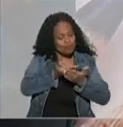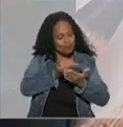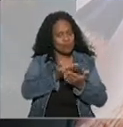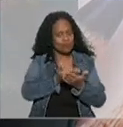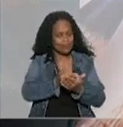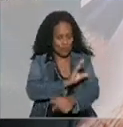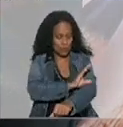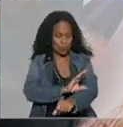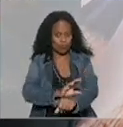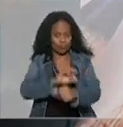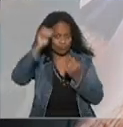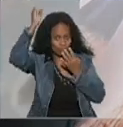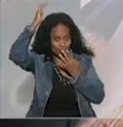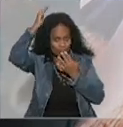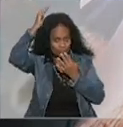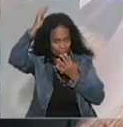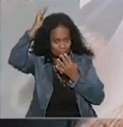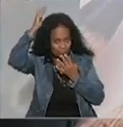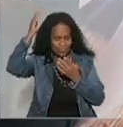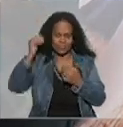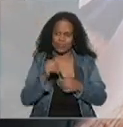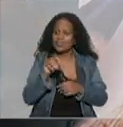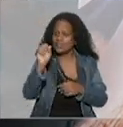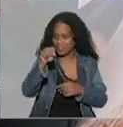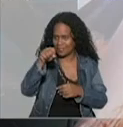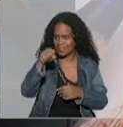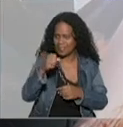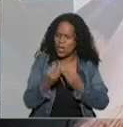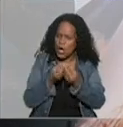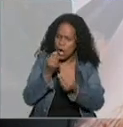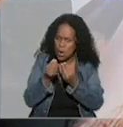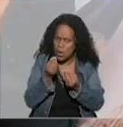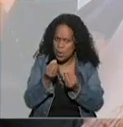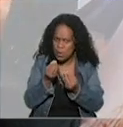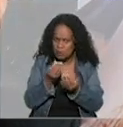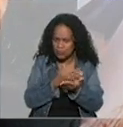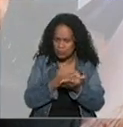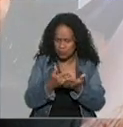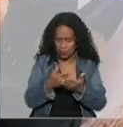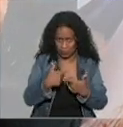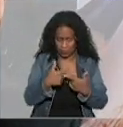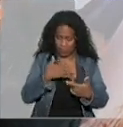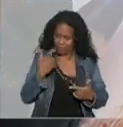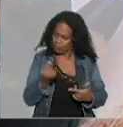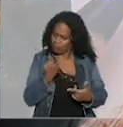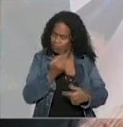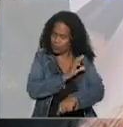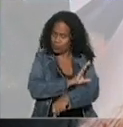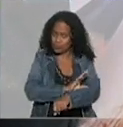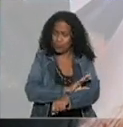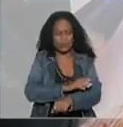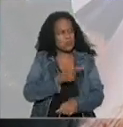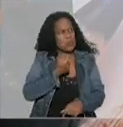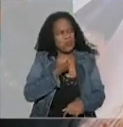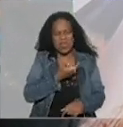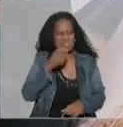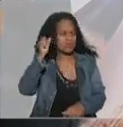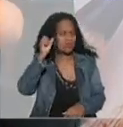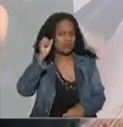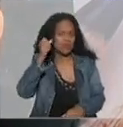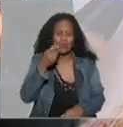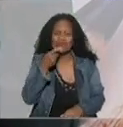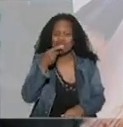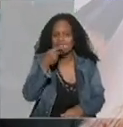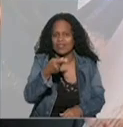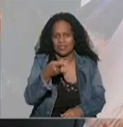sobre isso e por isso decidi marcar um programa. Como é que surgiu isso em você, esse desejo de estudar a